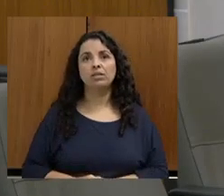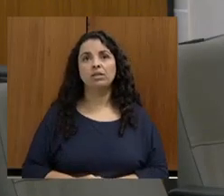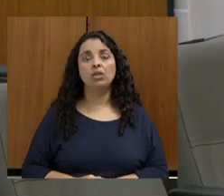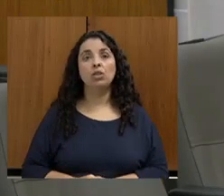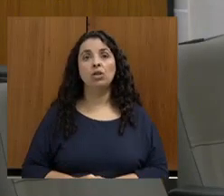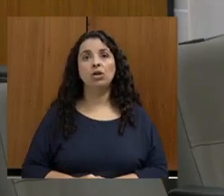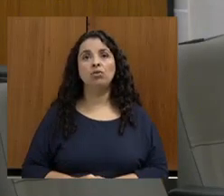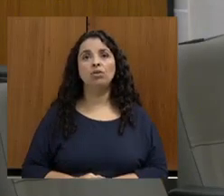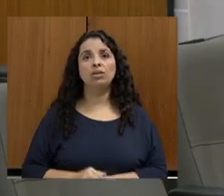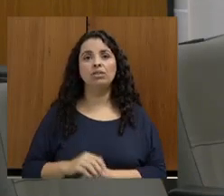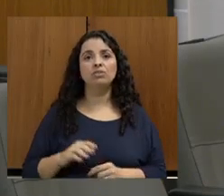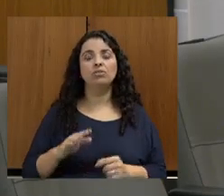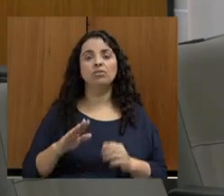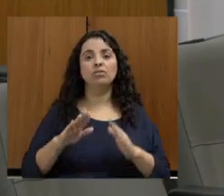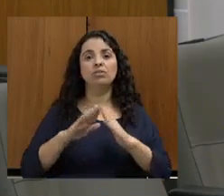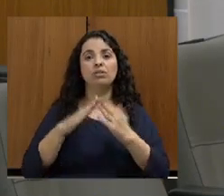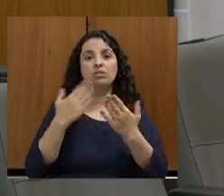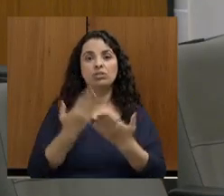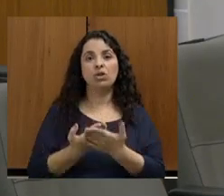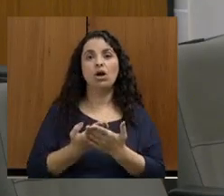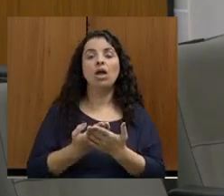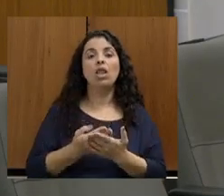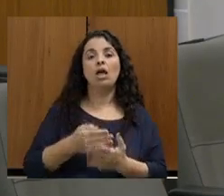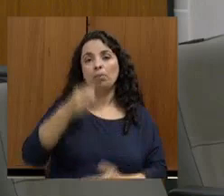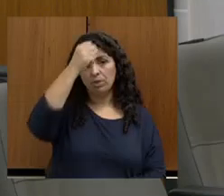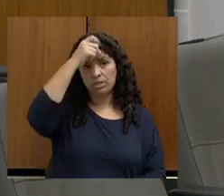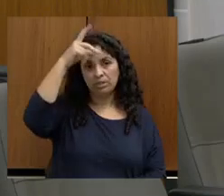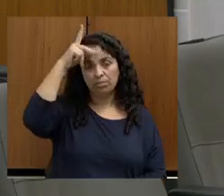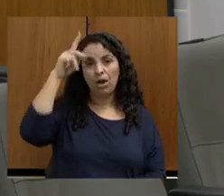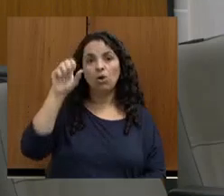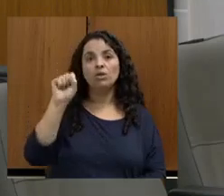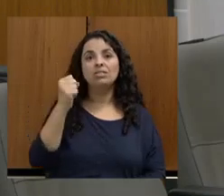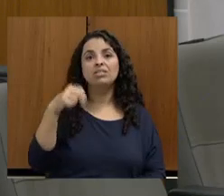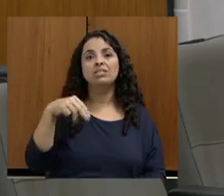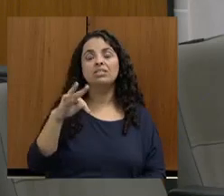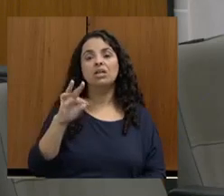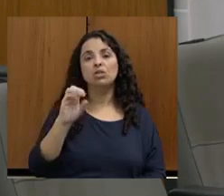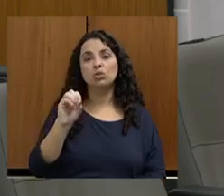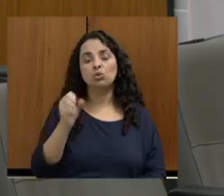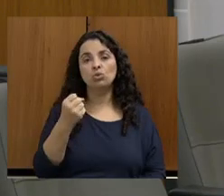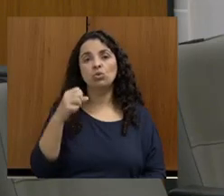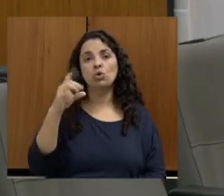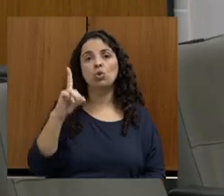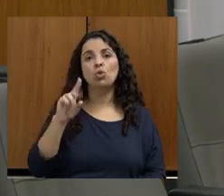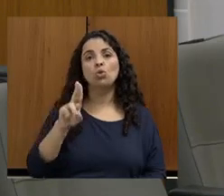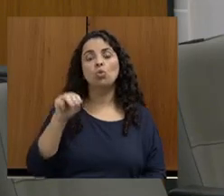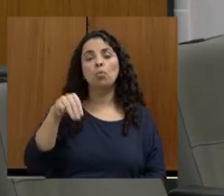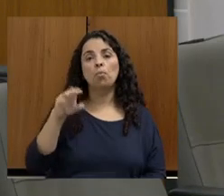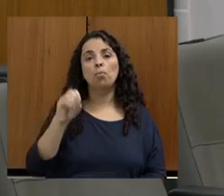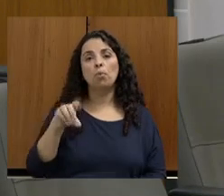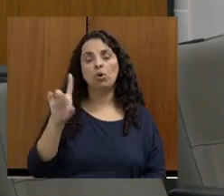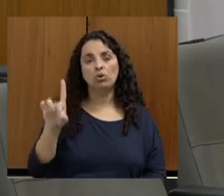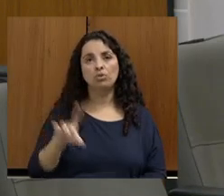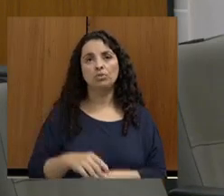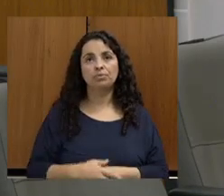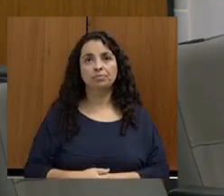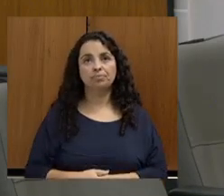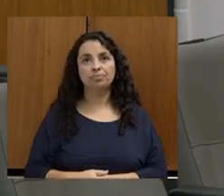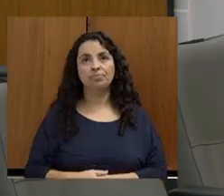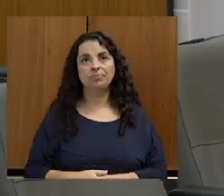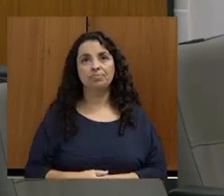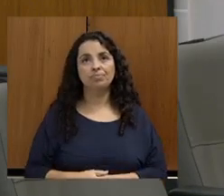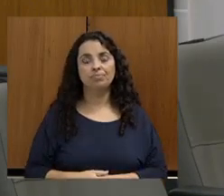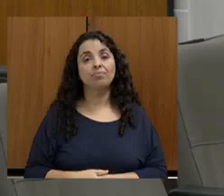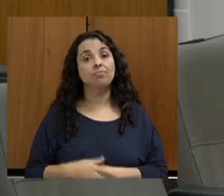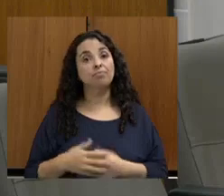Santos Dumont? Pois não. E, continuando, é lindo,